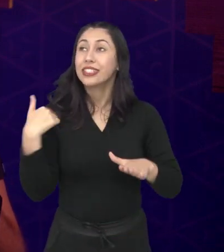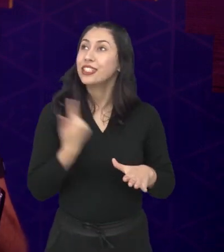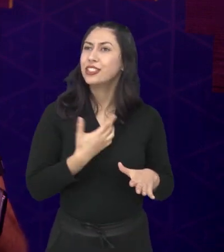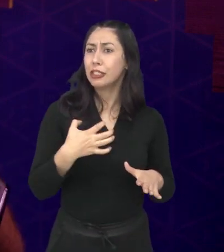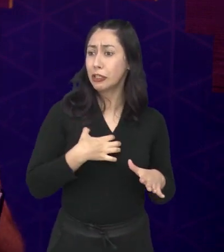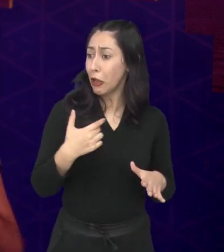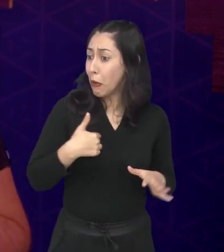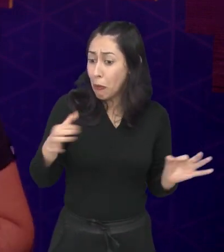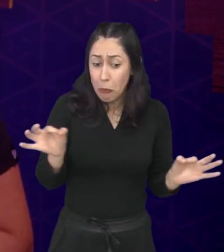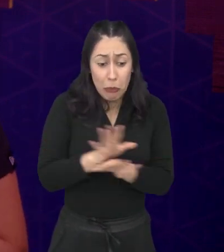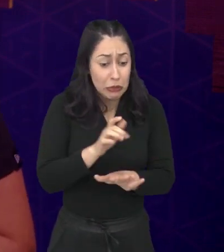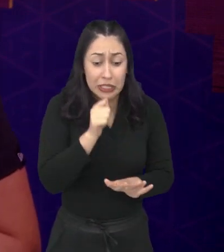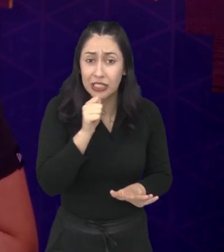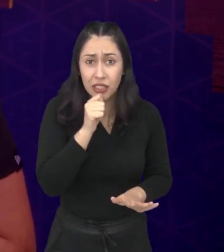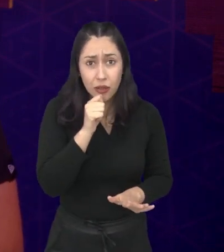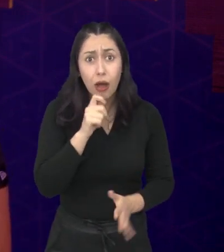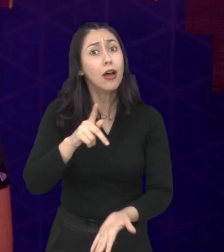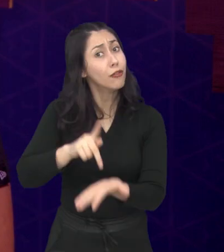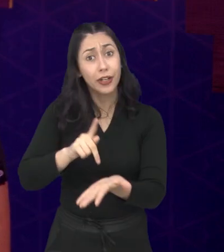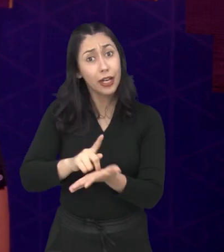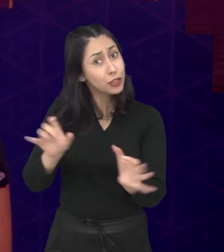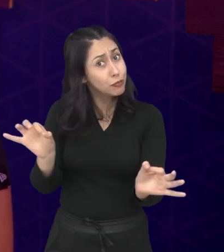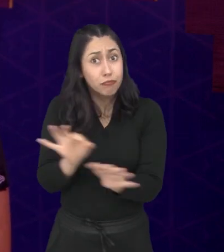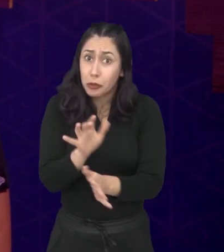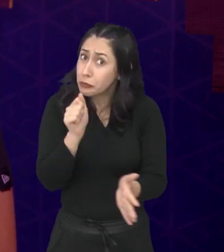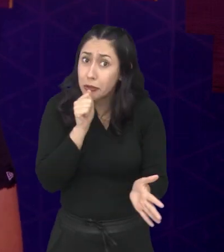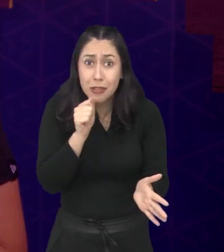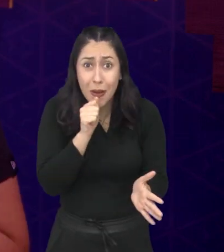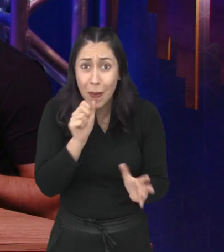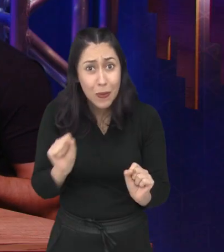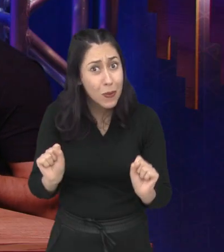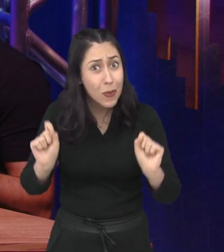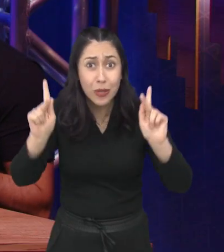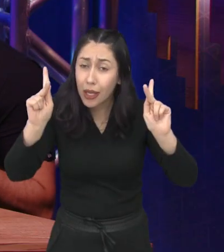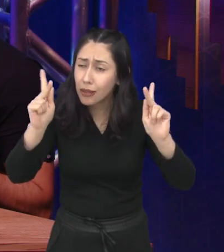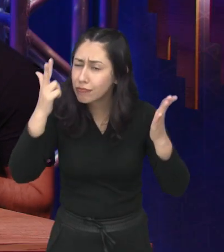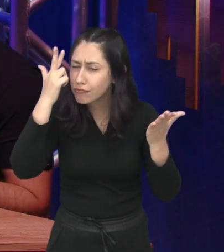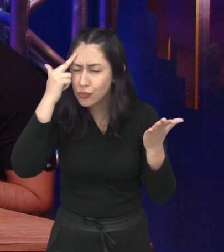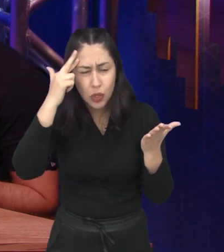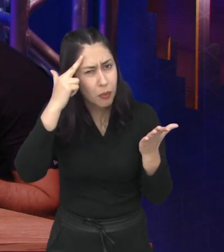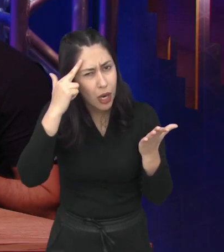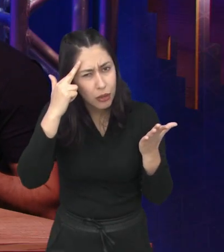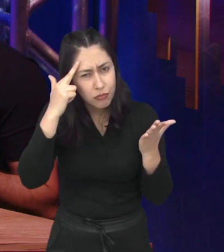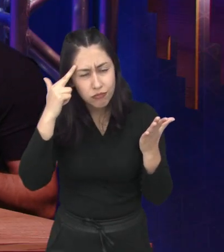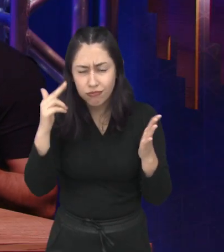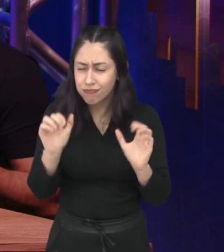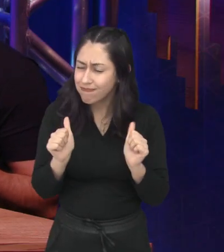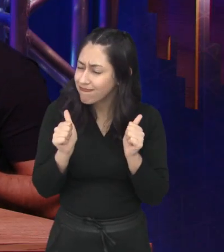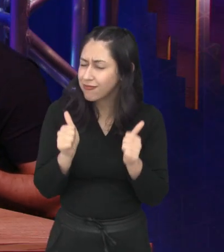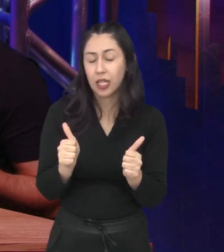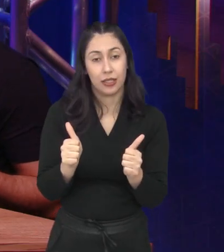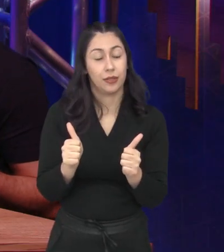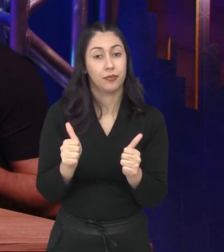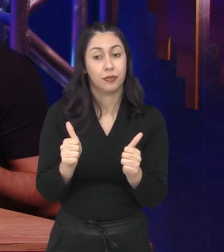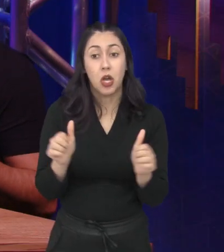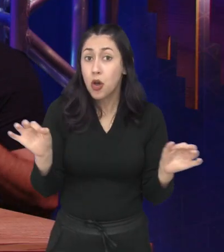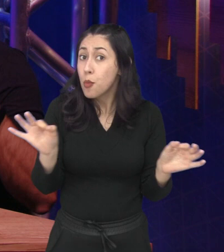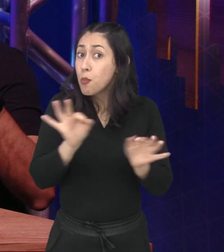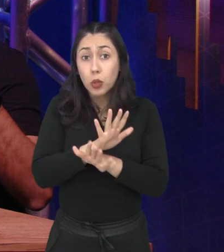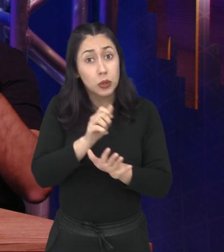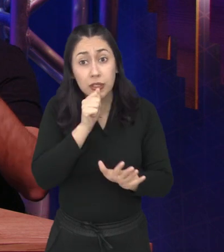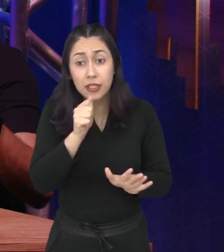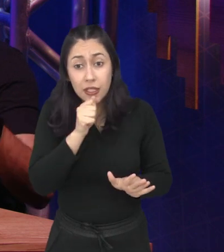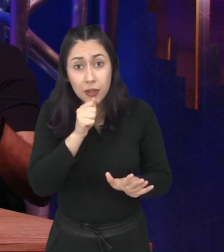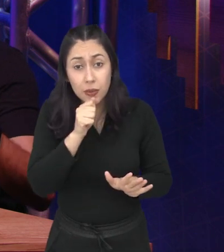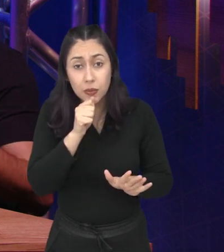tem a sensação de que a gente não está pronto, e realmente a gente não está. A gente não está pronto. E tá tudo bem, cara. Tá, exatamente. Sério, tá tudo bem.